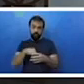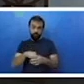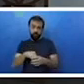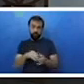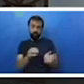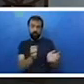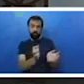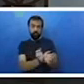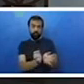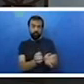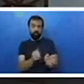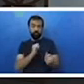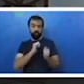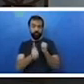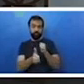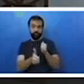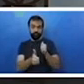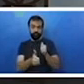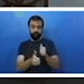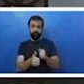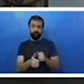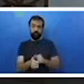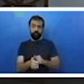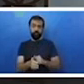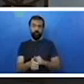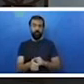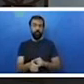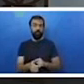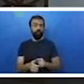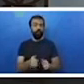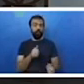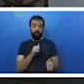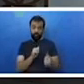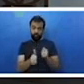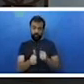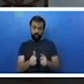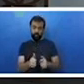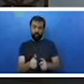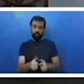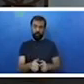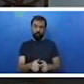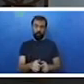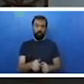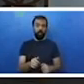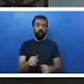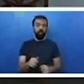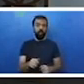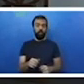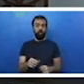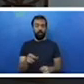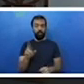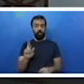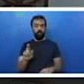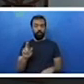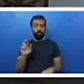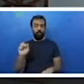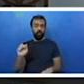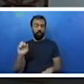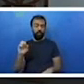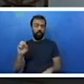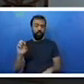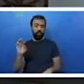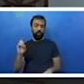grupo de atividades que nós chamamos de atividades esportivas de aventura ou atividades esportivas radicais. O que seria esse grupo